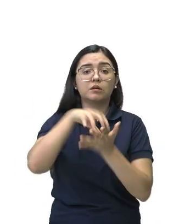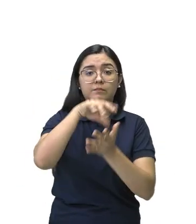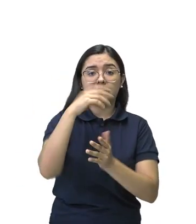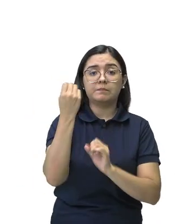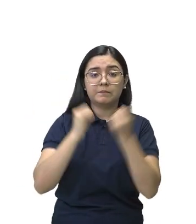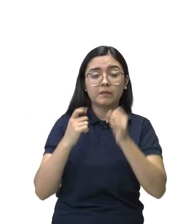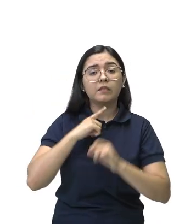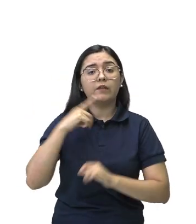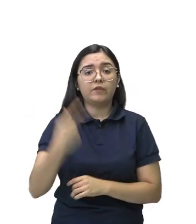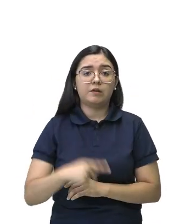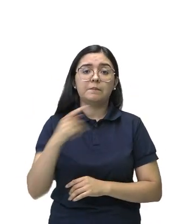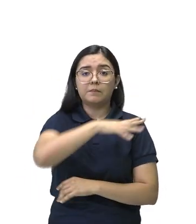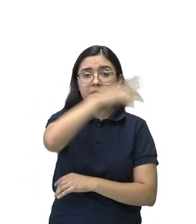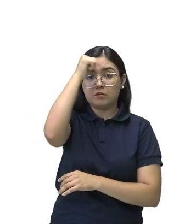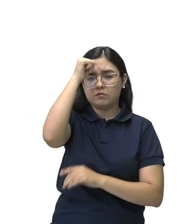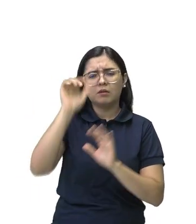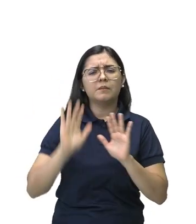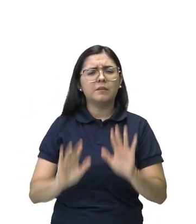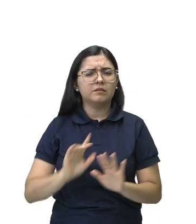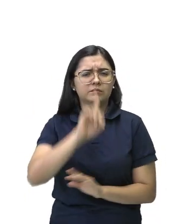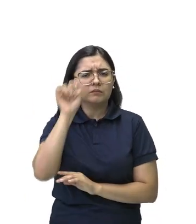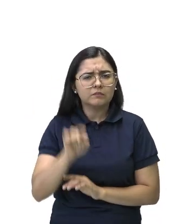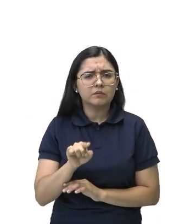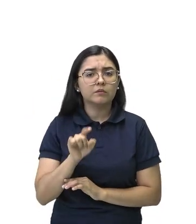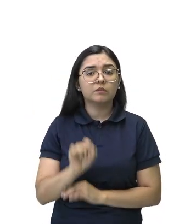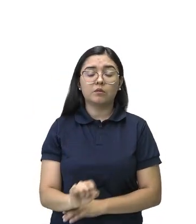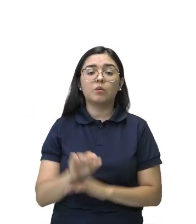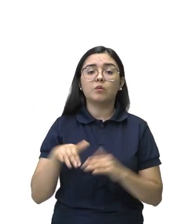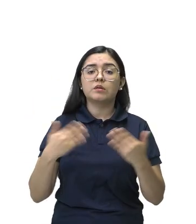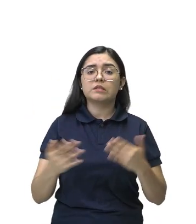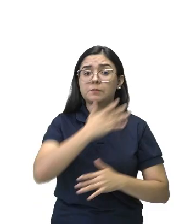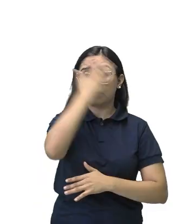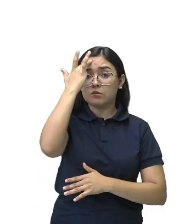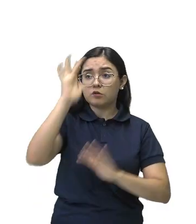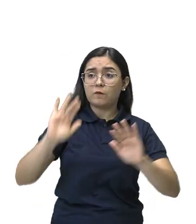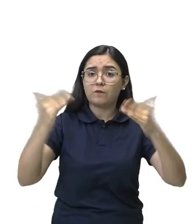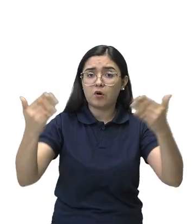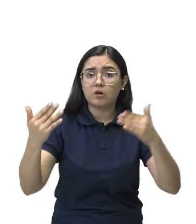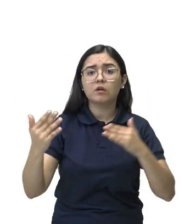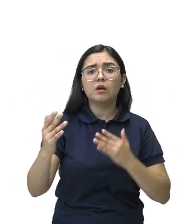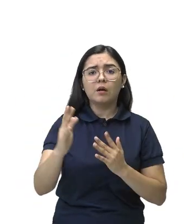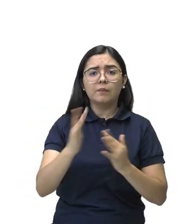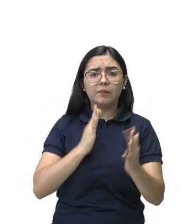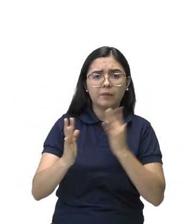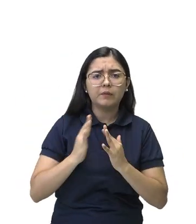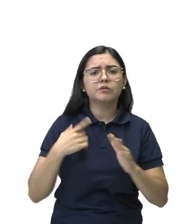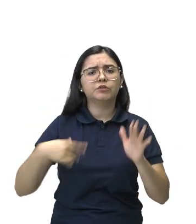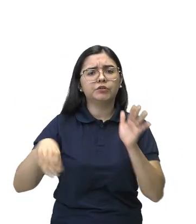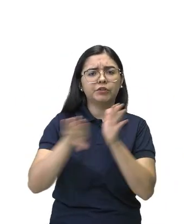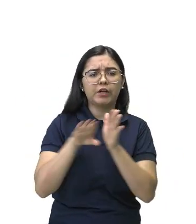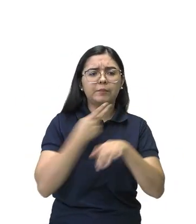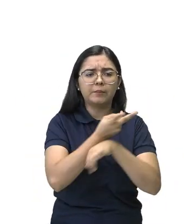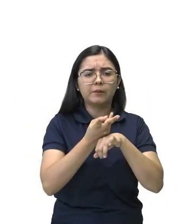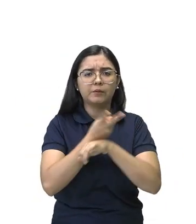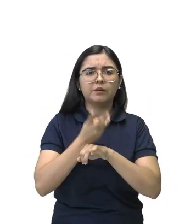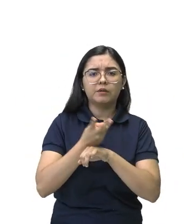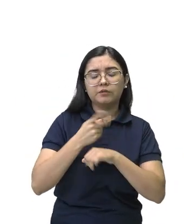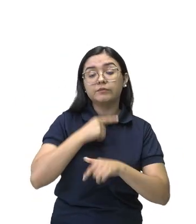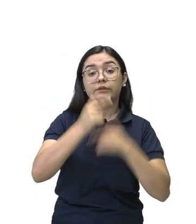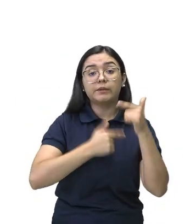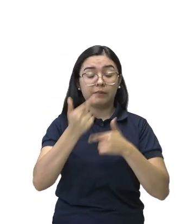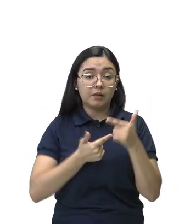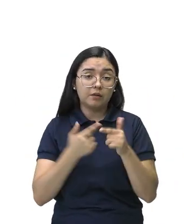Franca teve na região. Será que esses migrantes, todos que chegaram em busca de um posto